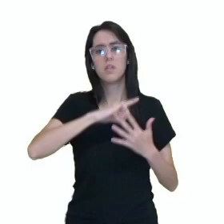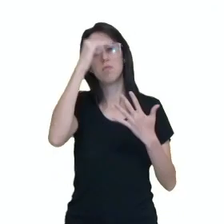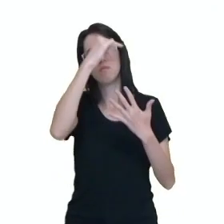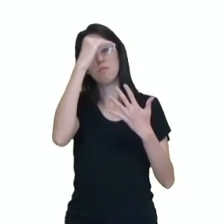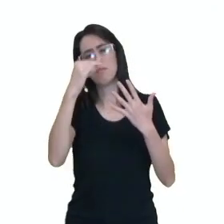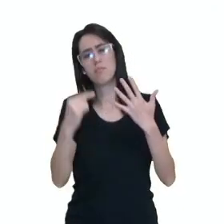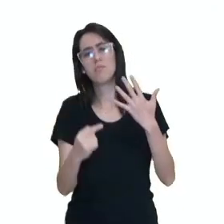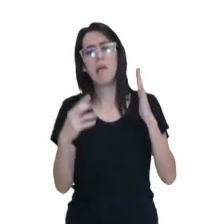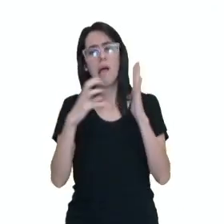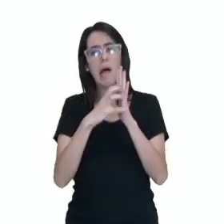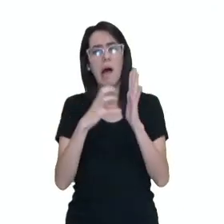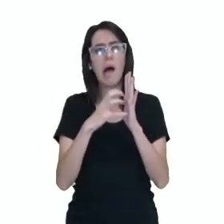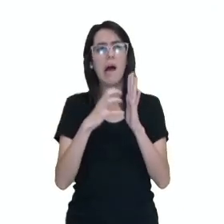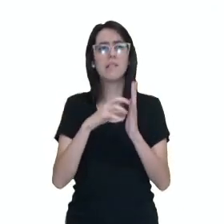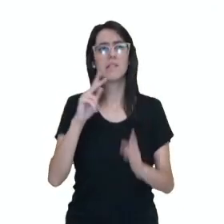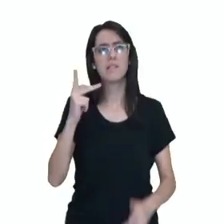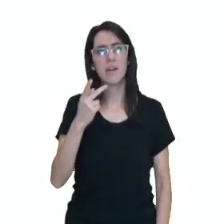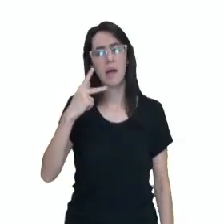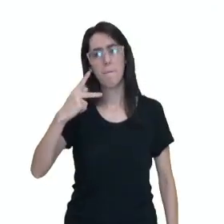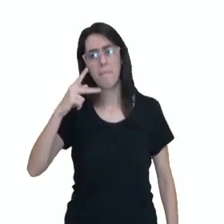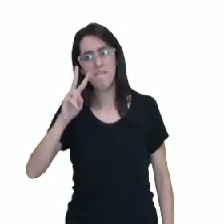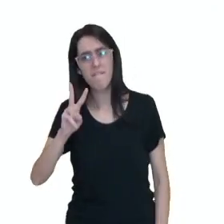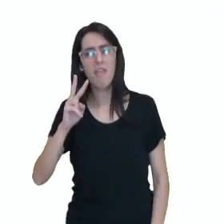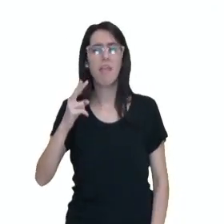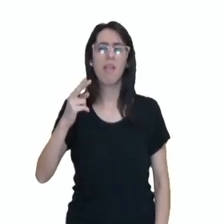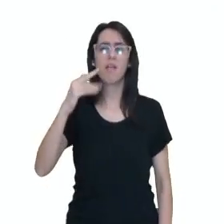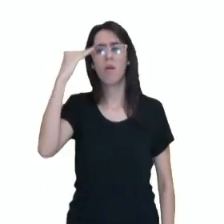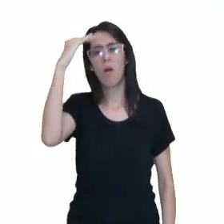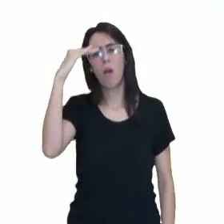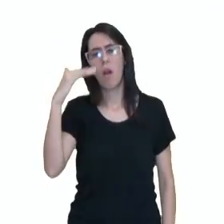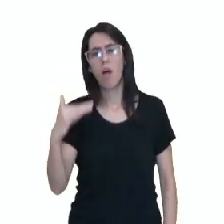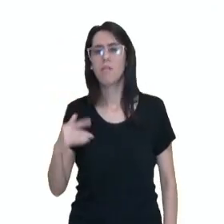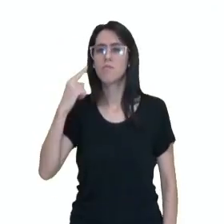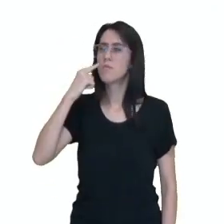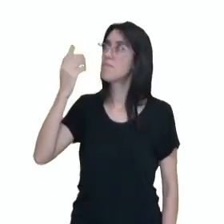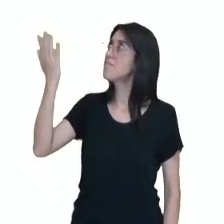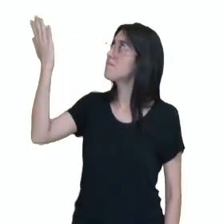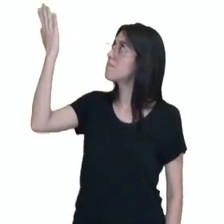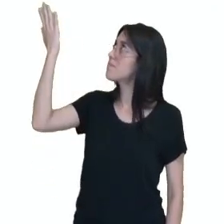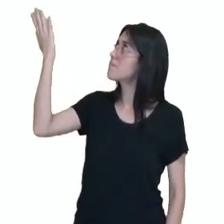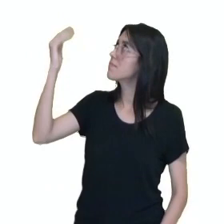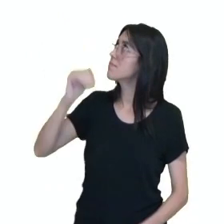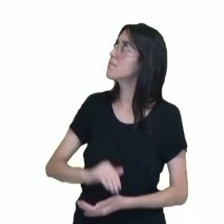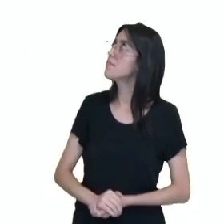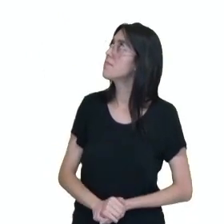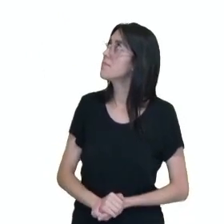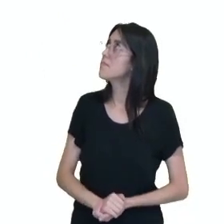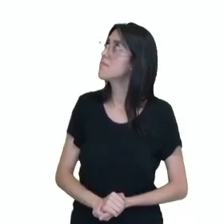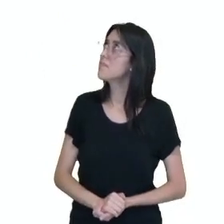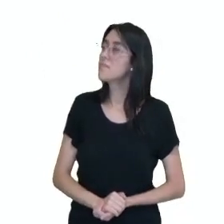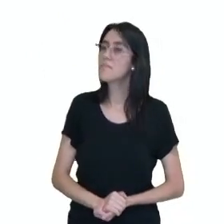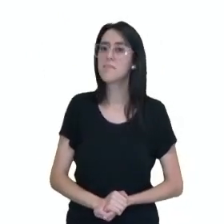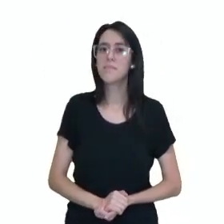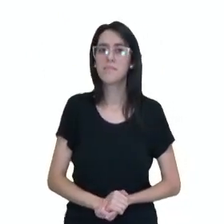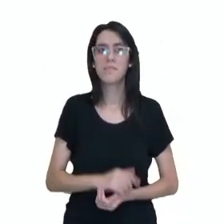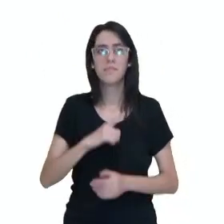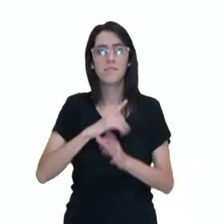AIDS, o HPV, a sífilis, o HTLV, linfogranuloma venéreo, que é a sigla